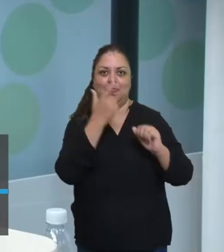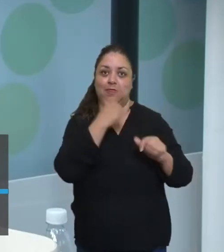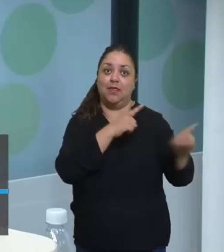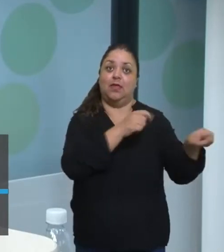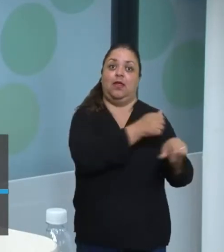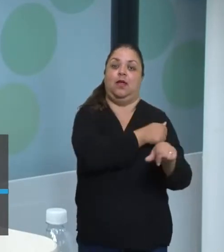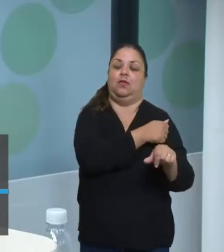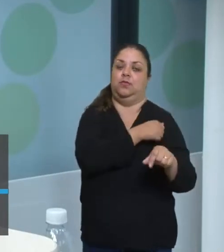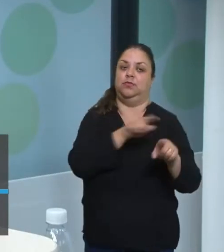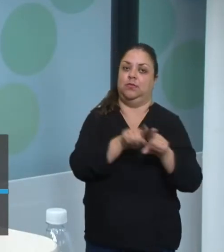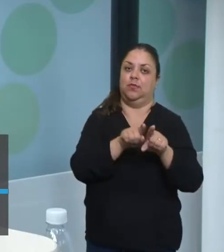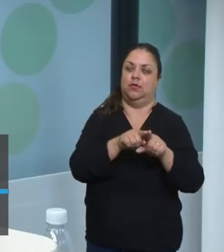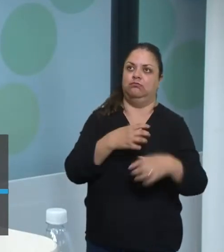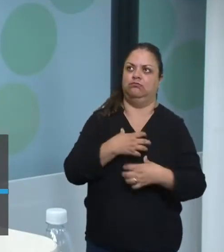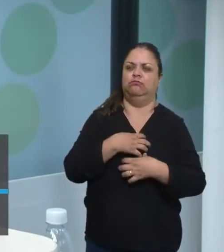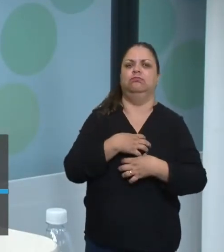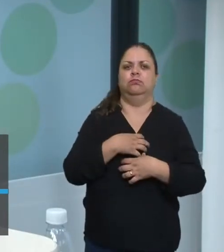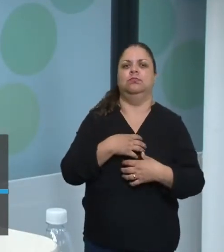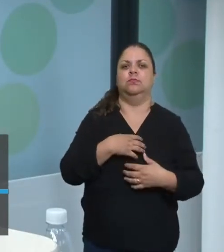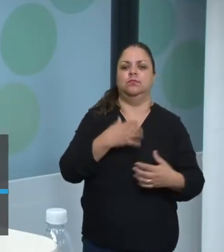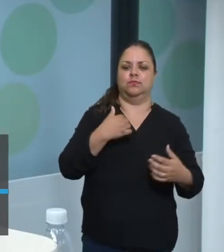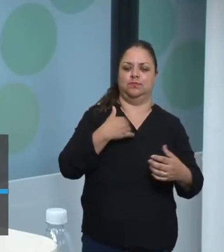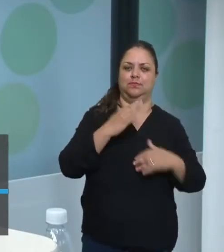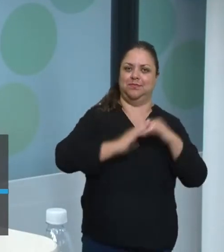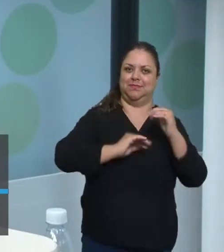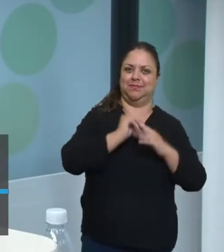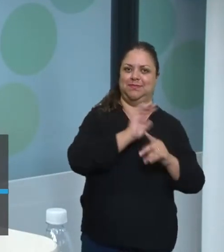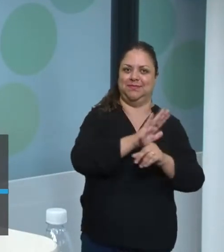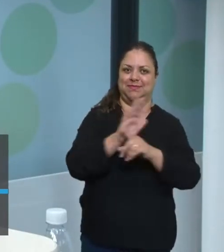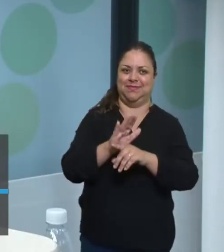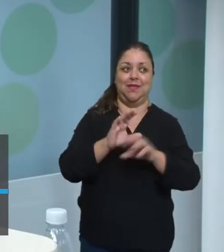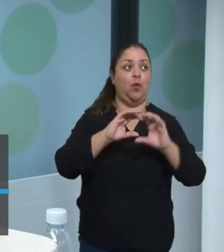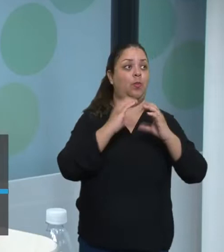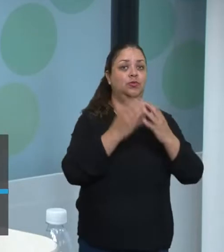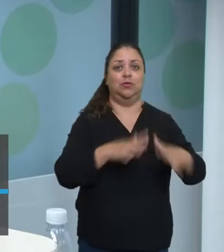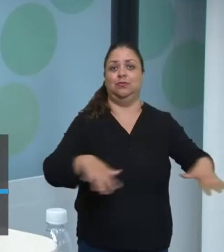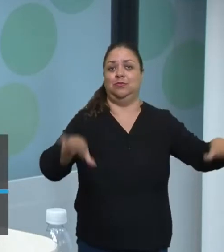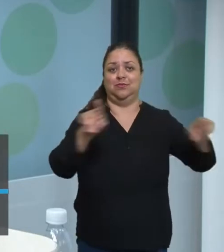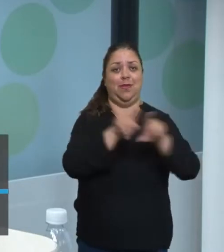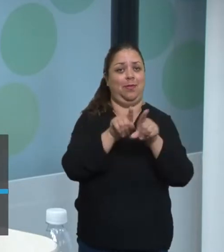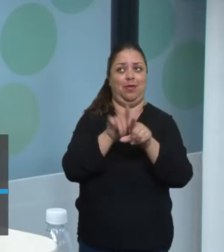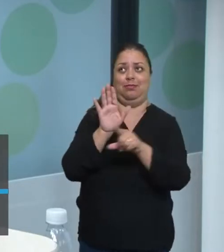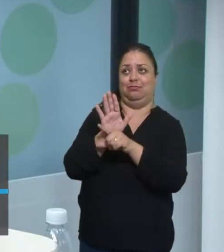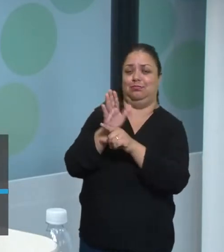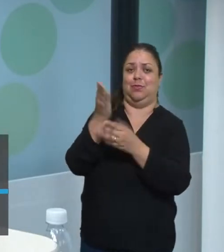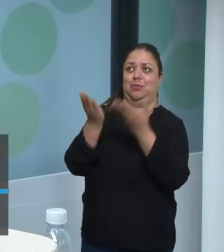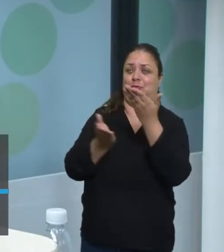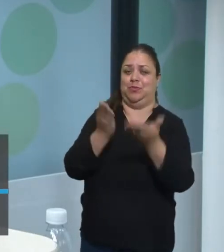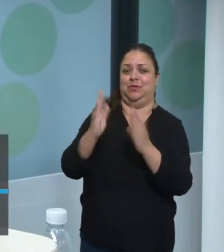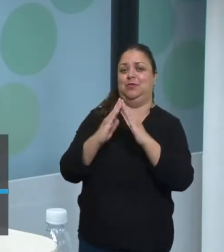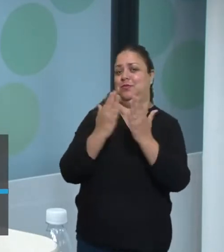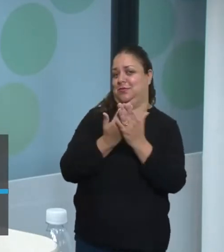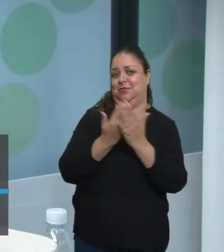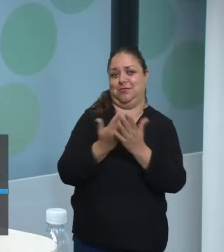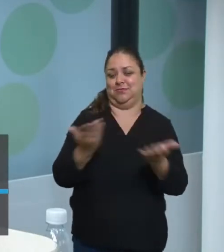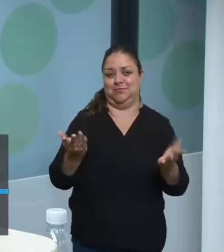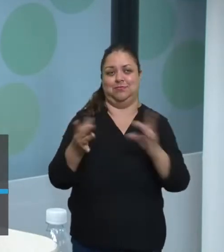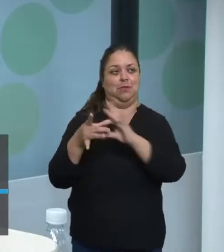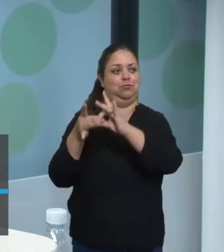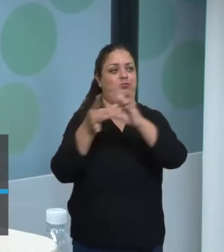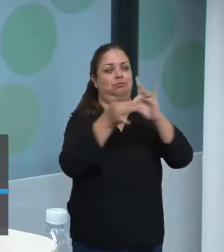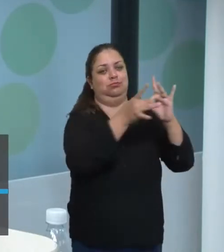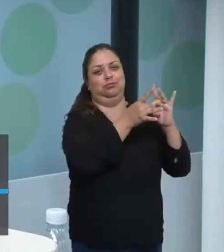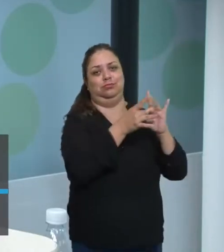criado certamente a comunidade passa a cuidar melhor também da escola tá então é um